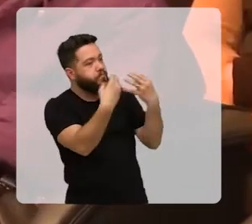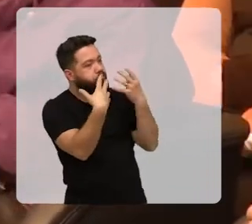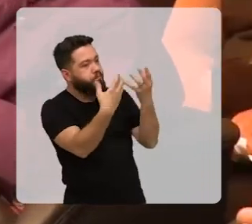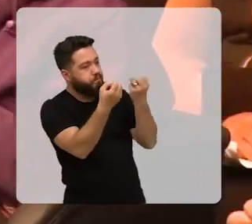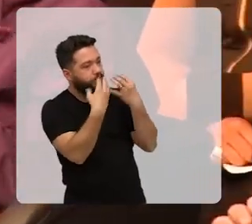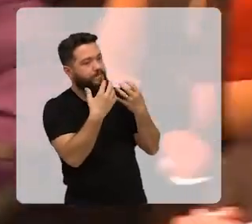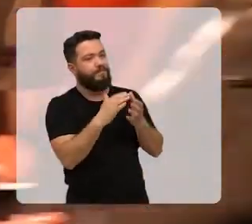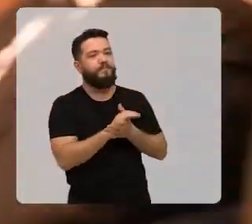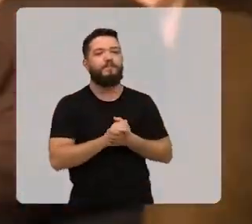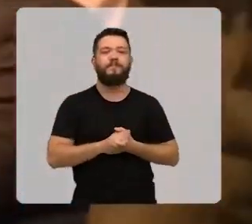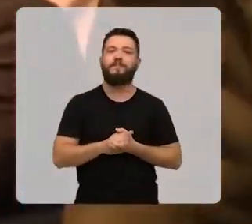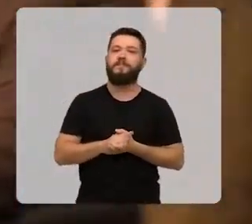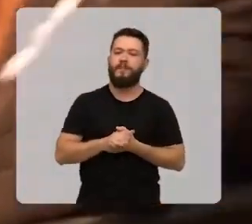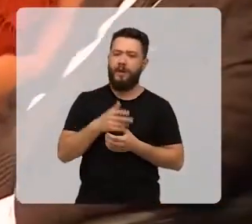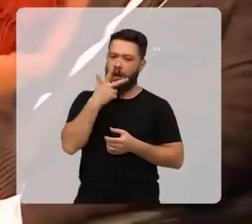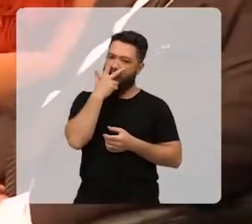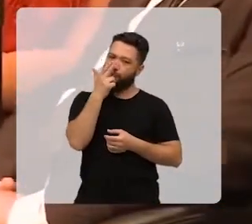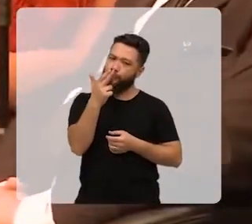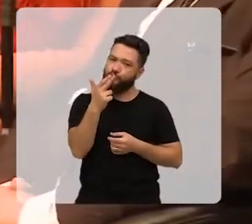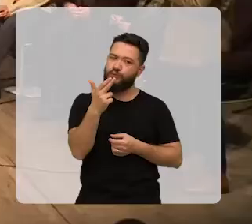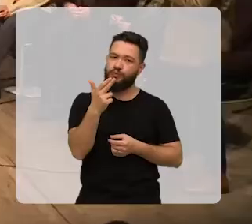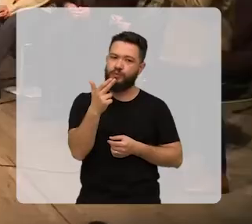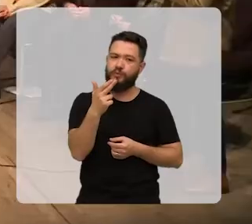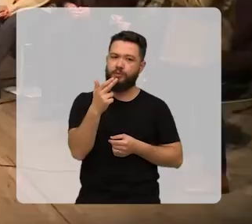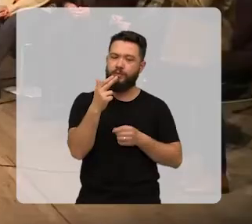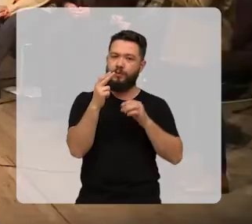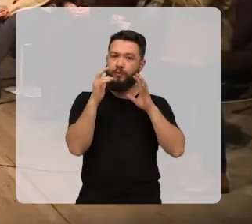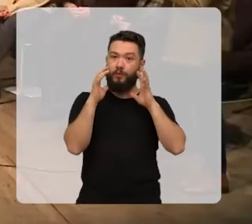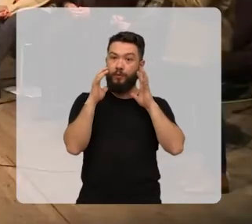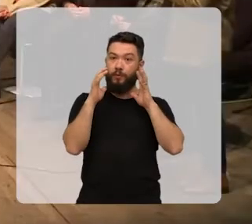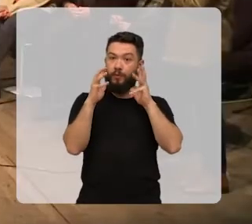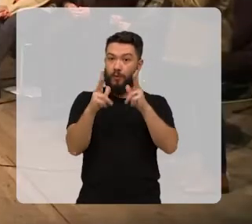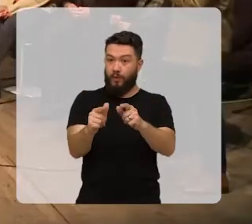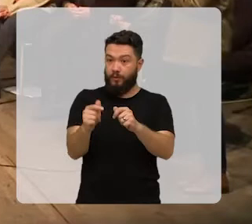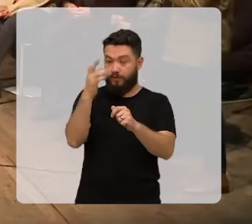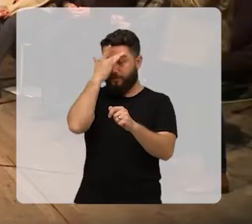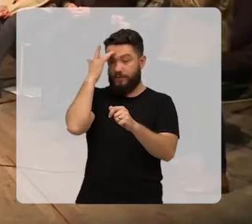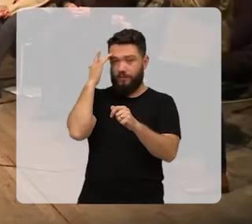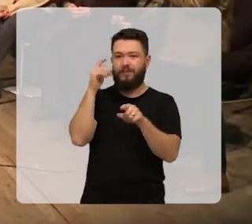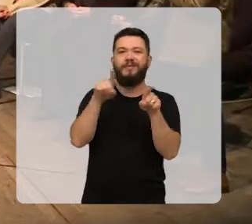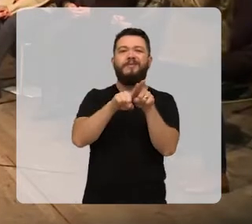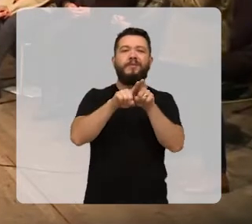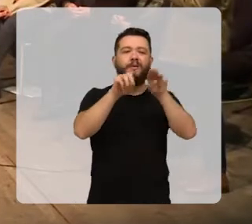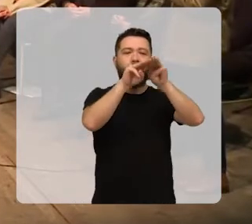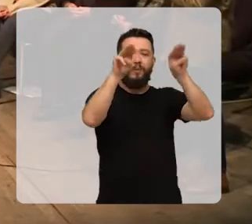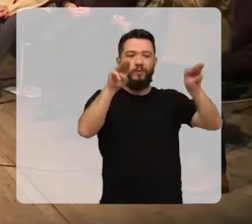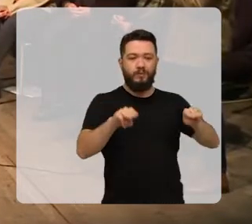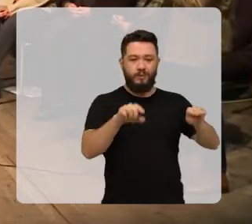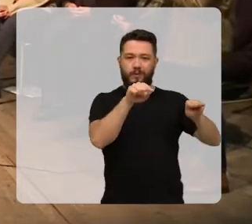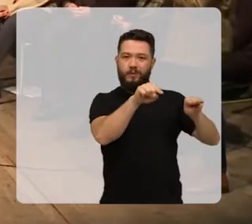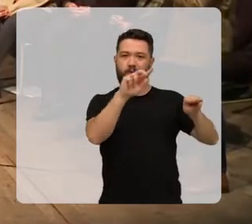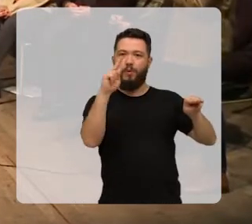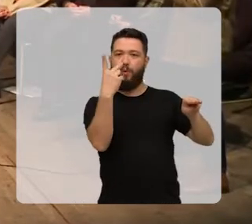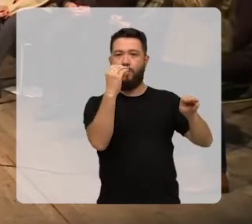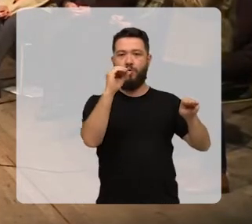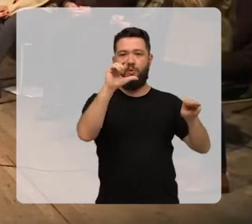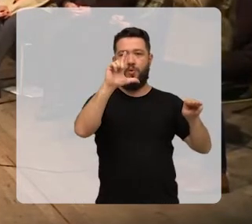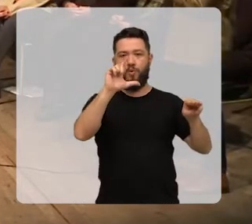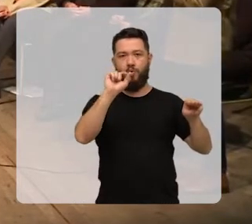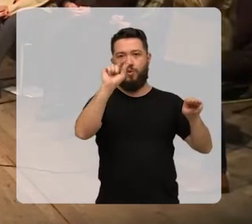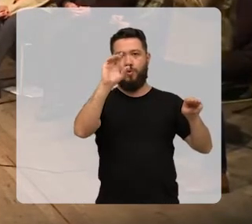acho que uma questão que todo mundo até o próprio museu do holocausto ele coloca continuamente